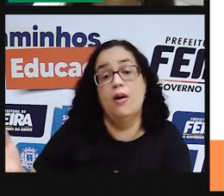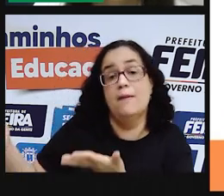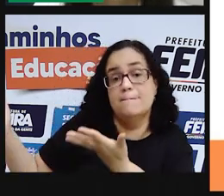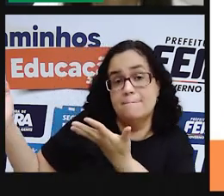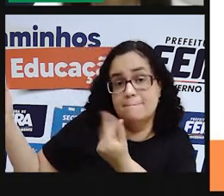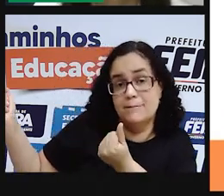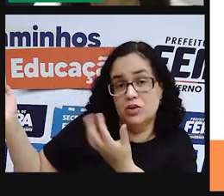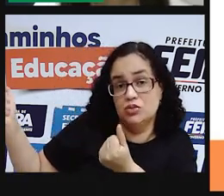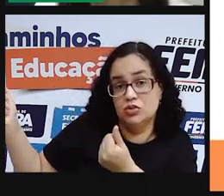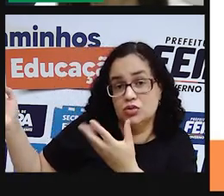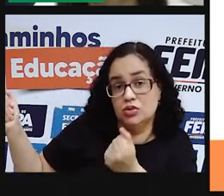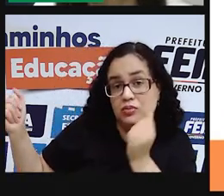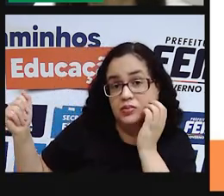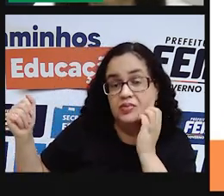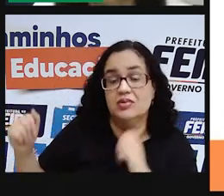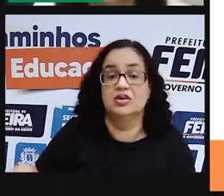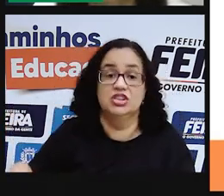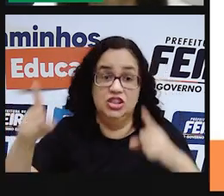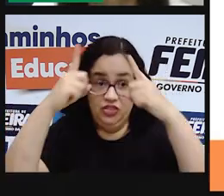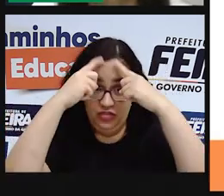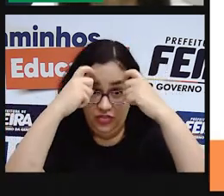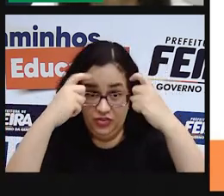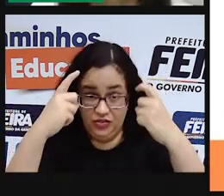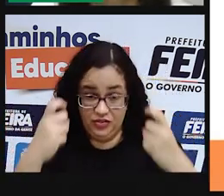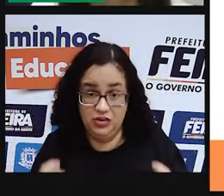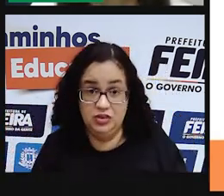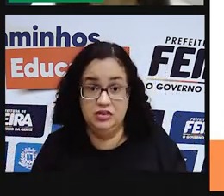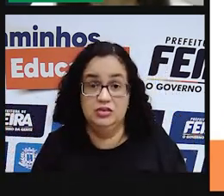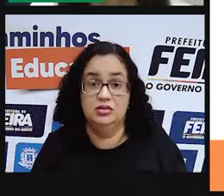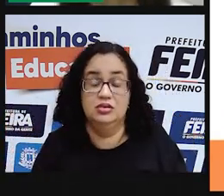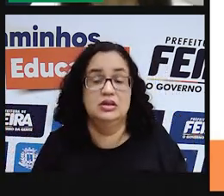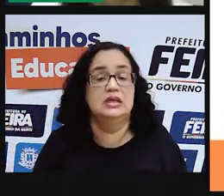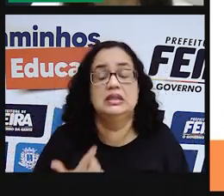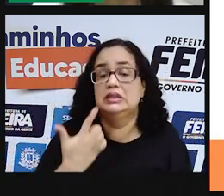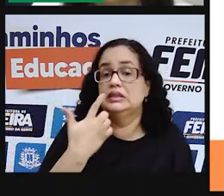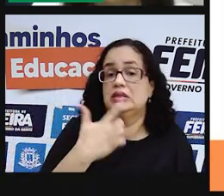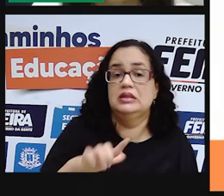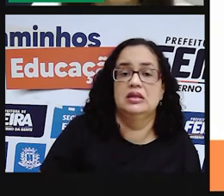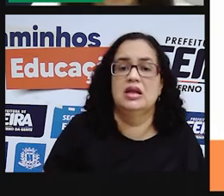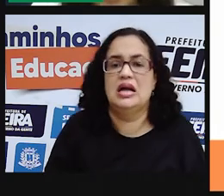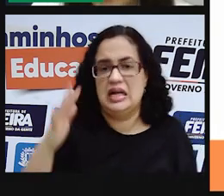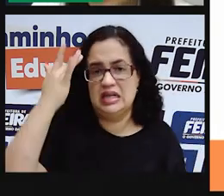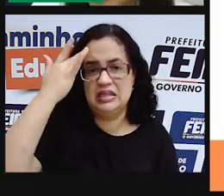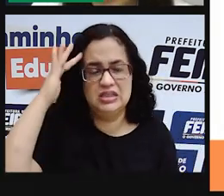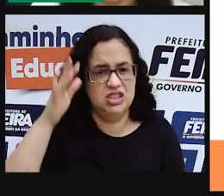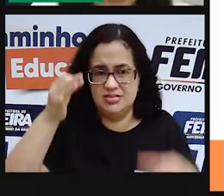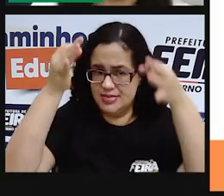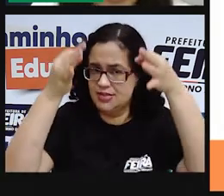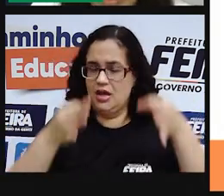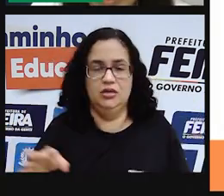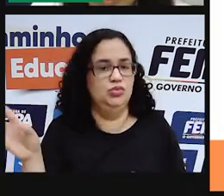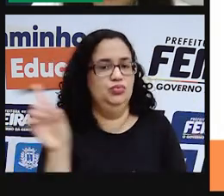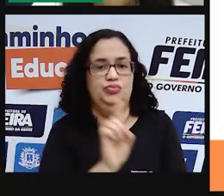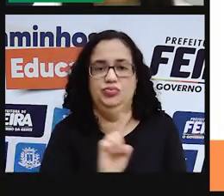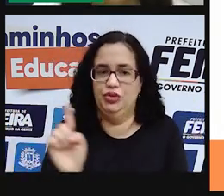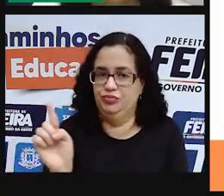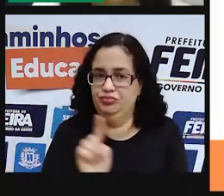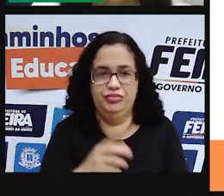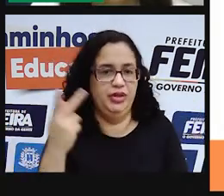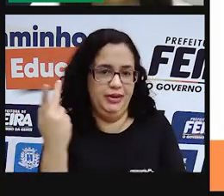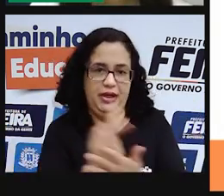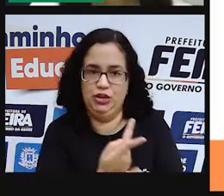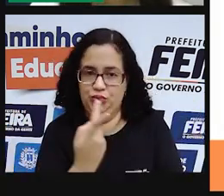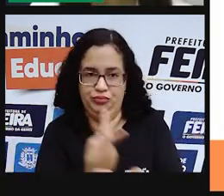jovens, porque o bullying é um ato de violência que a gente não deve achar como correto de jeito nenhum, não